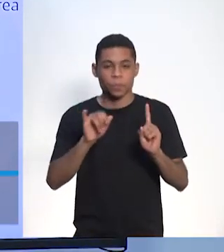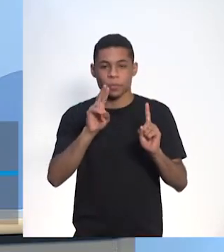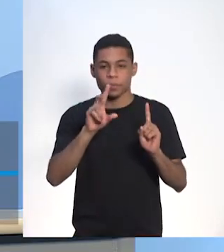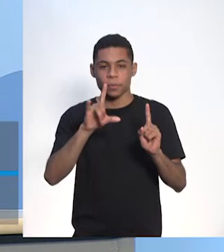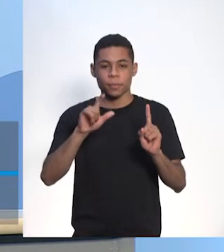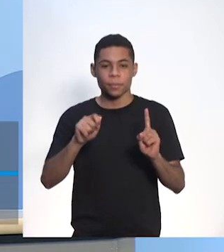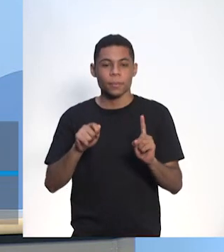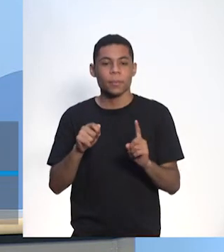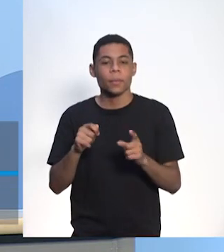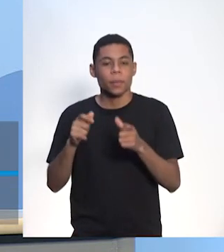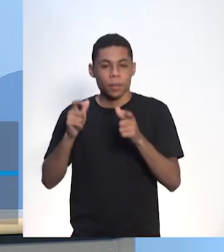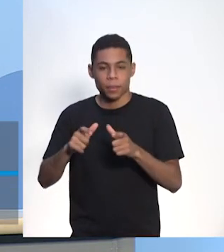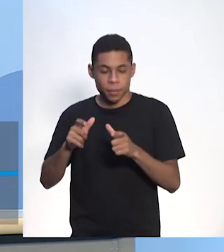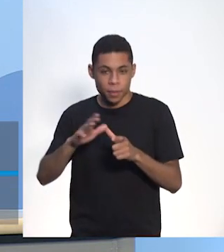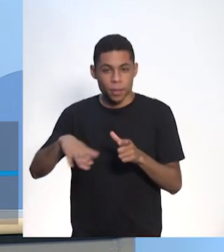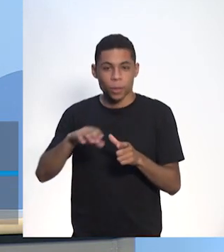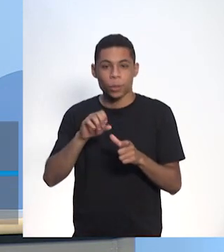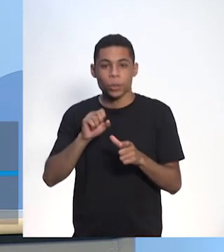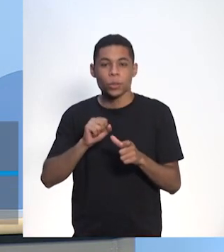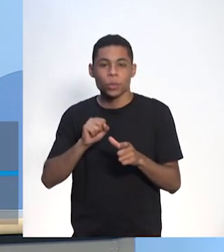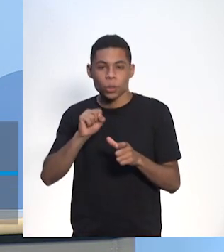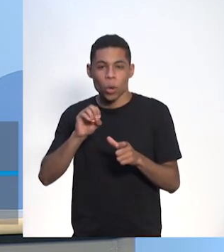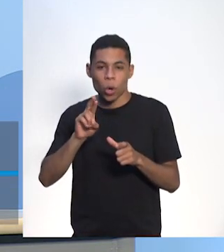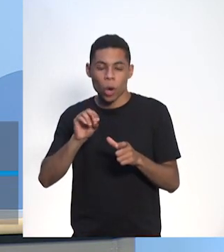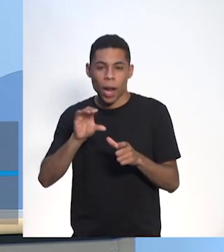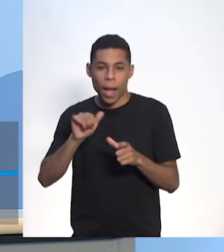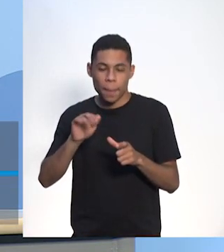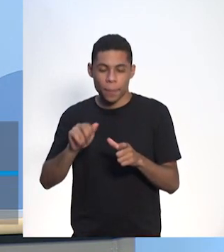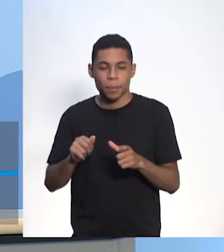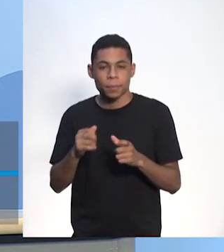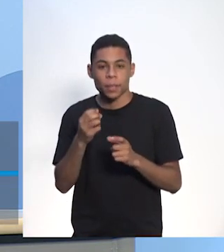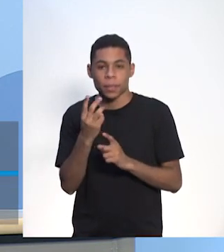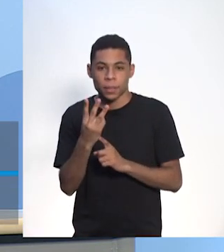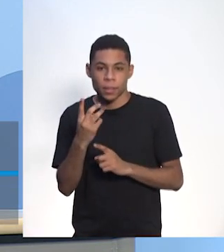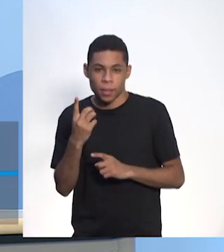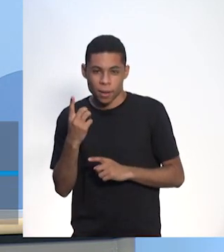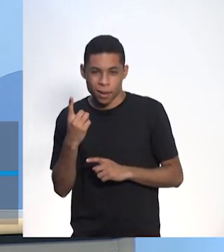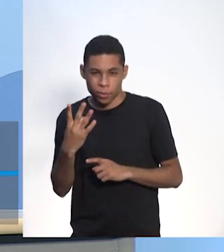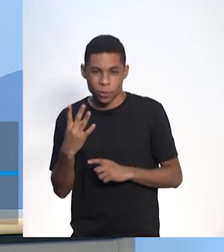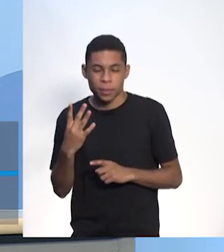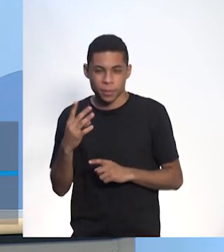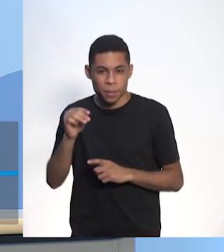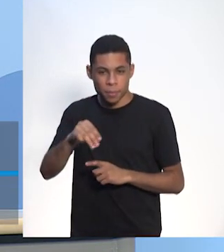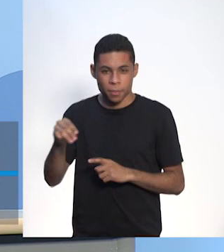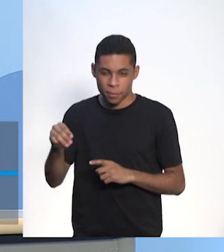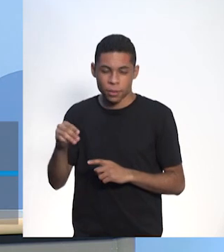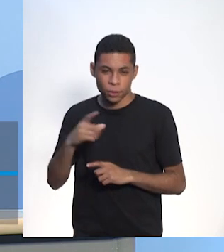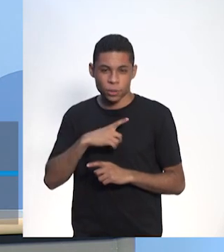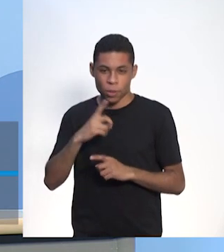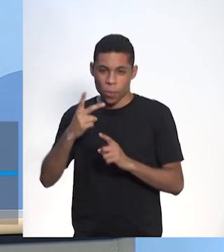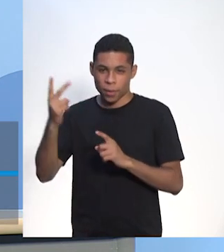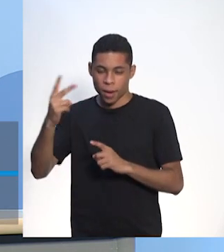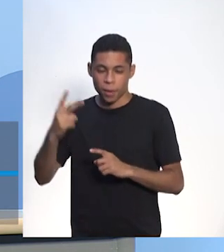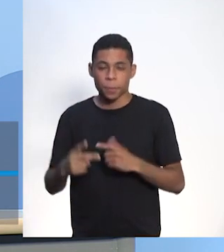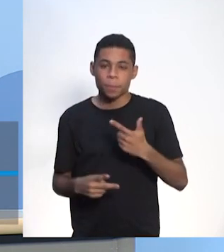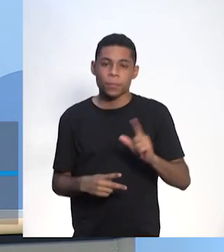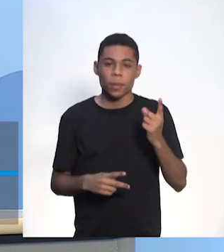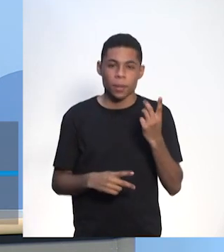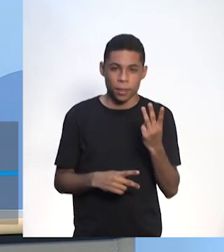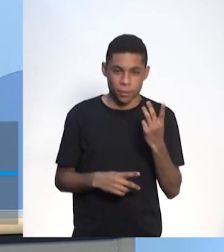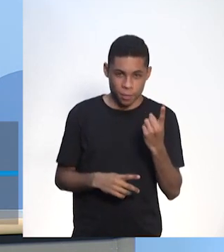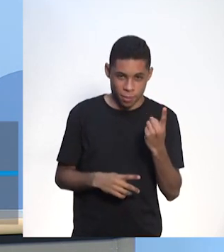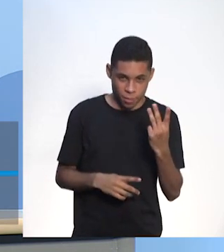PEI Arthur Cirilo, de Sorocaba, 314 milímetros quadrados. Os alunos da Ataliba Leonel,